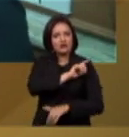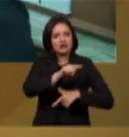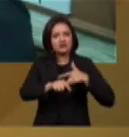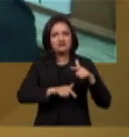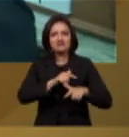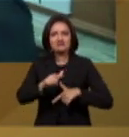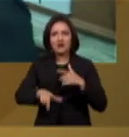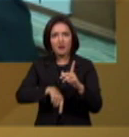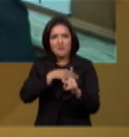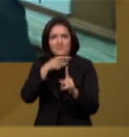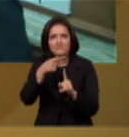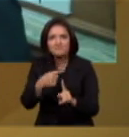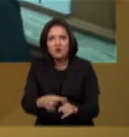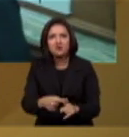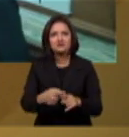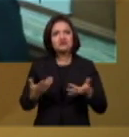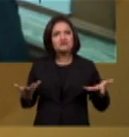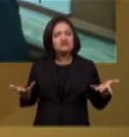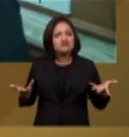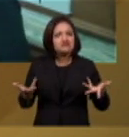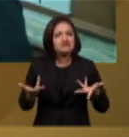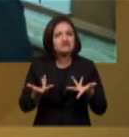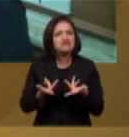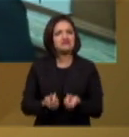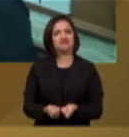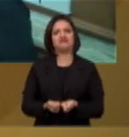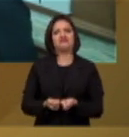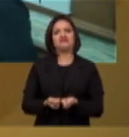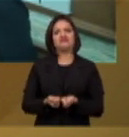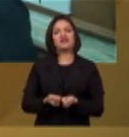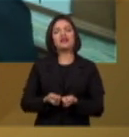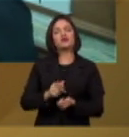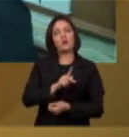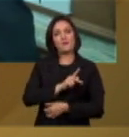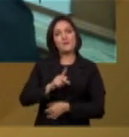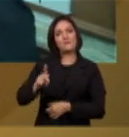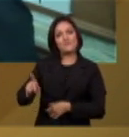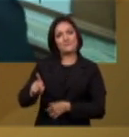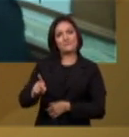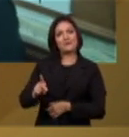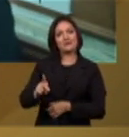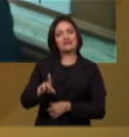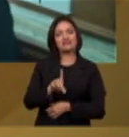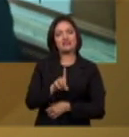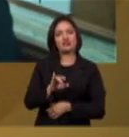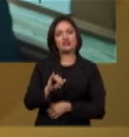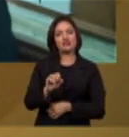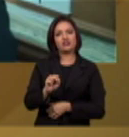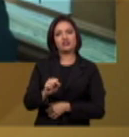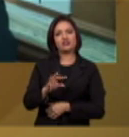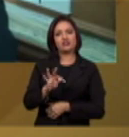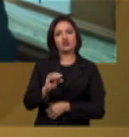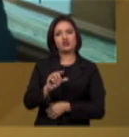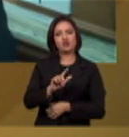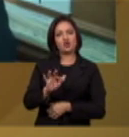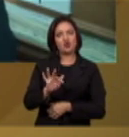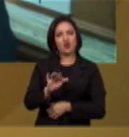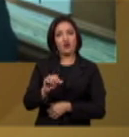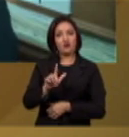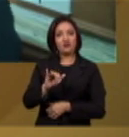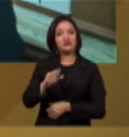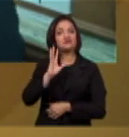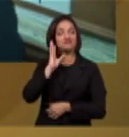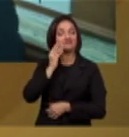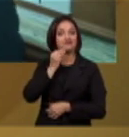Vossa Excelência na condução dos trabalhos do Supremo. E